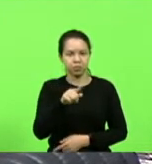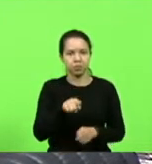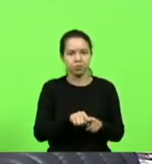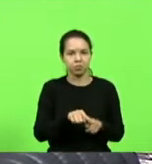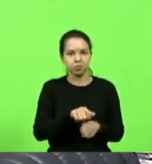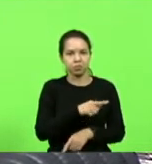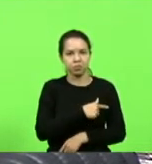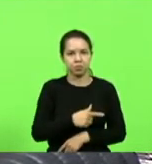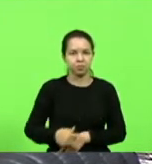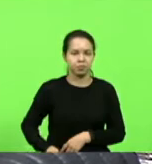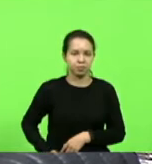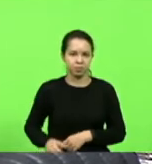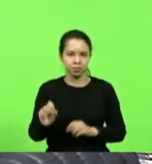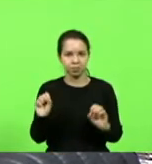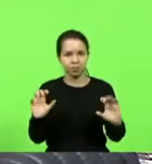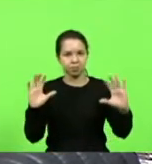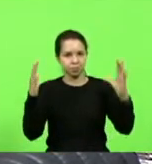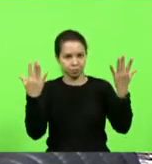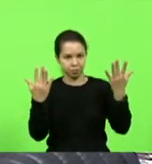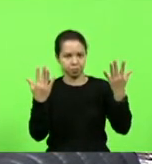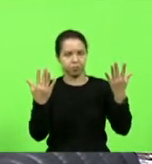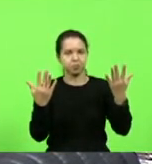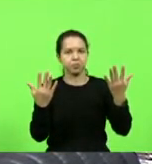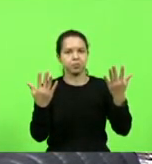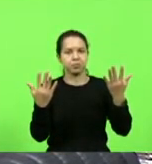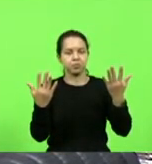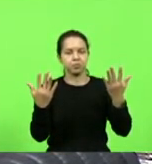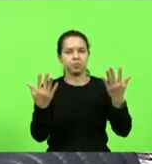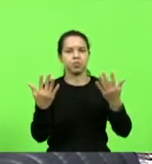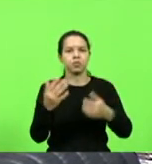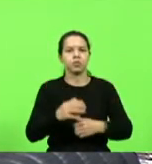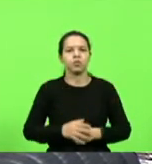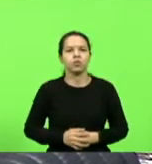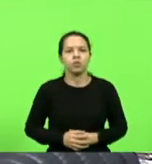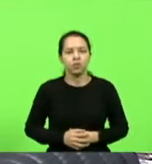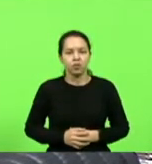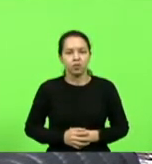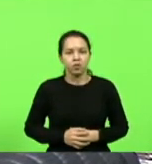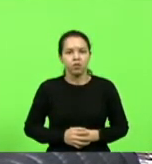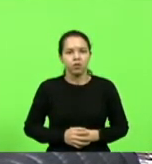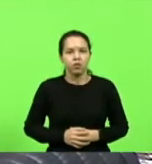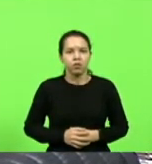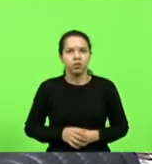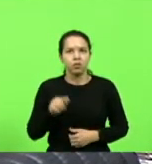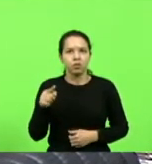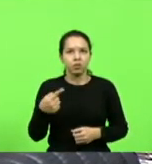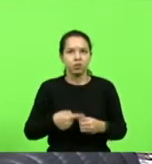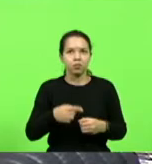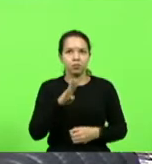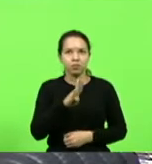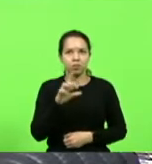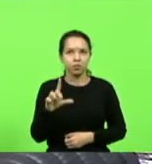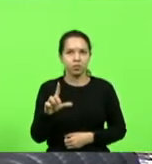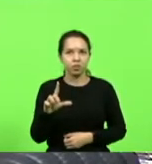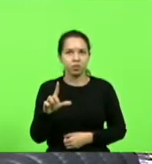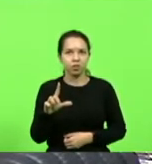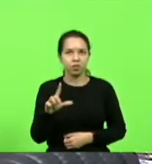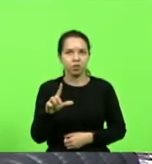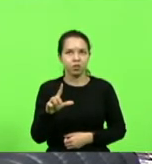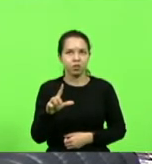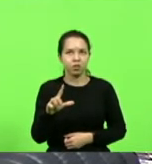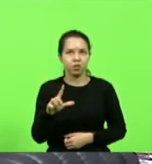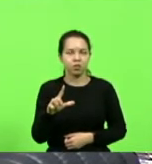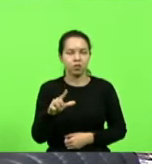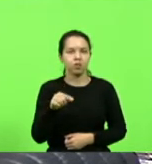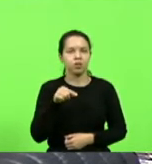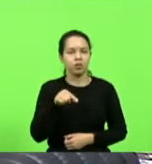37ª Oktoberfest Blumenau. Um empreendimento que movimenta a economia. Um empreendimento que movimenta